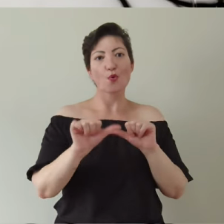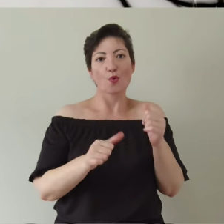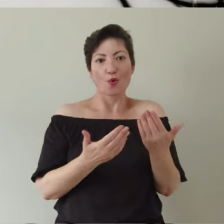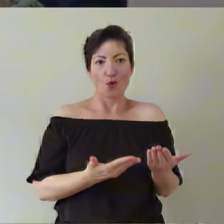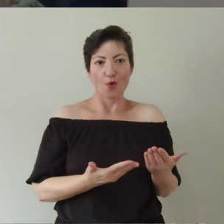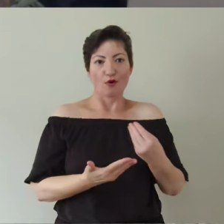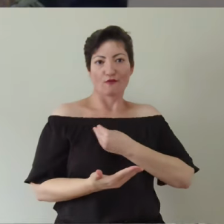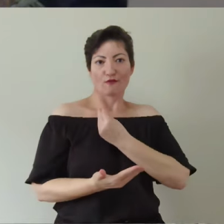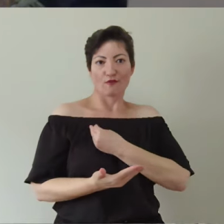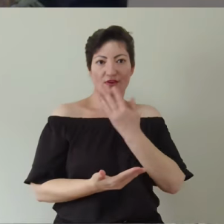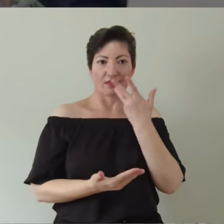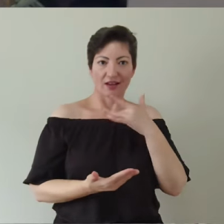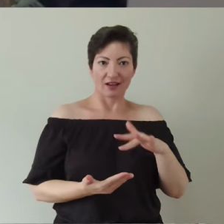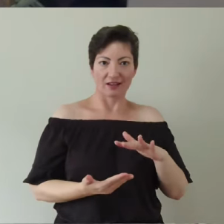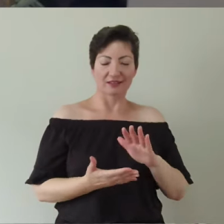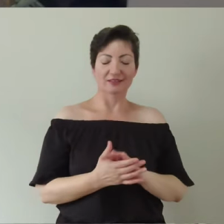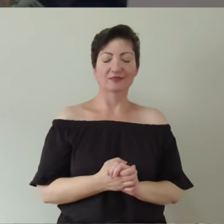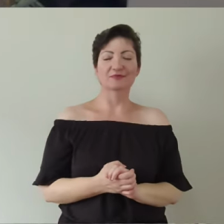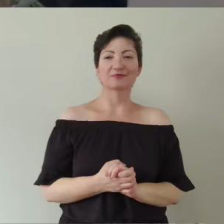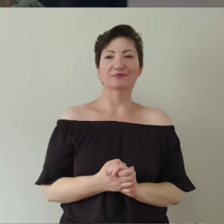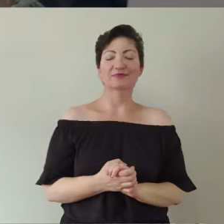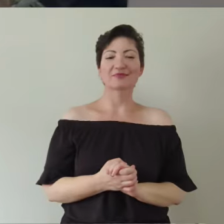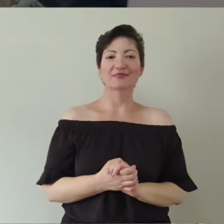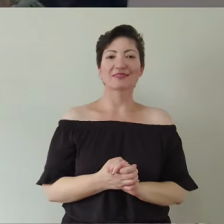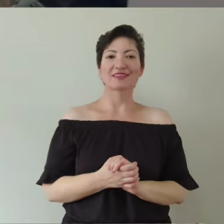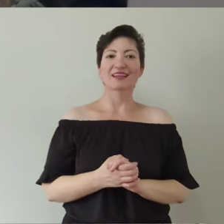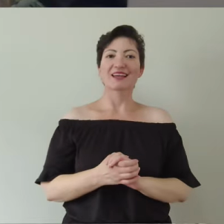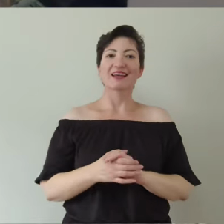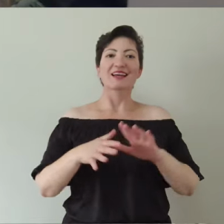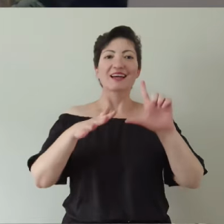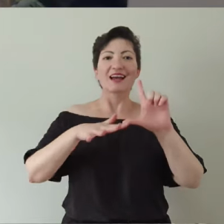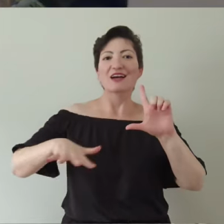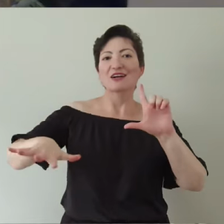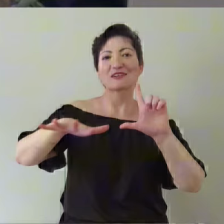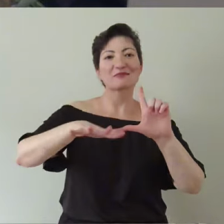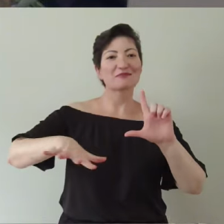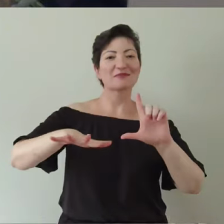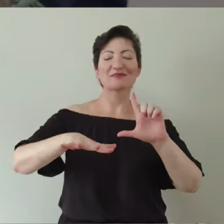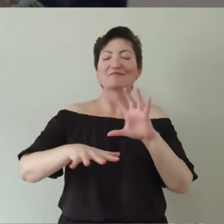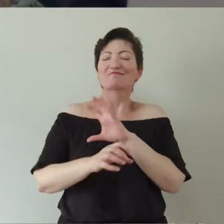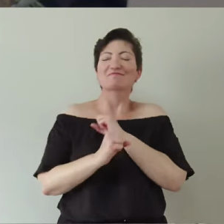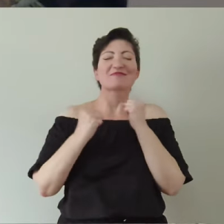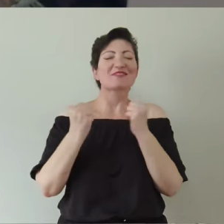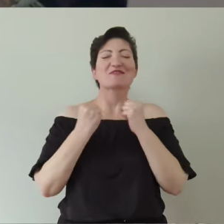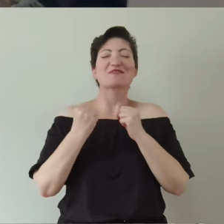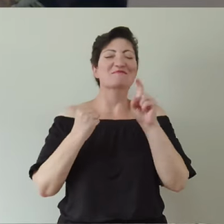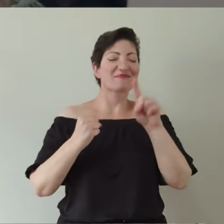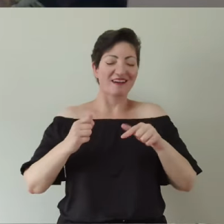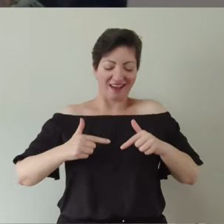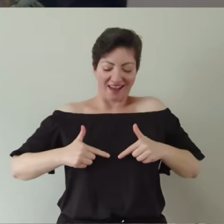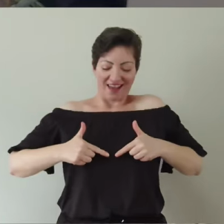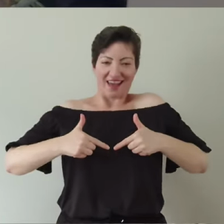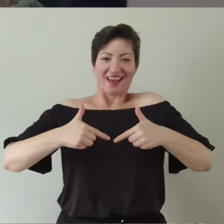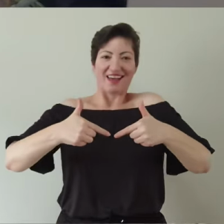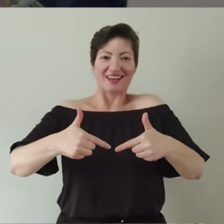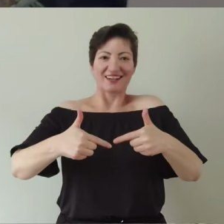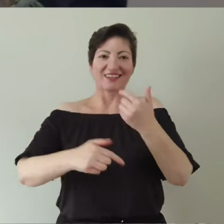espetáculo. Hoje, a minha peça preferida do Dia de Arte, sem brincadeira, é o Heróis da